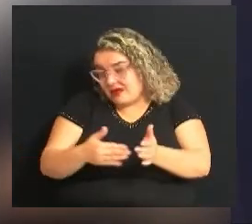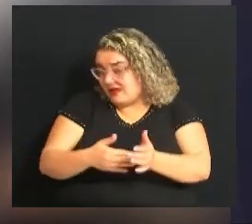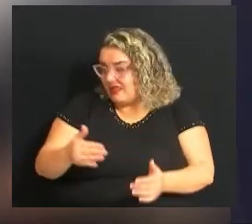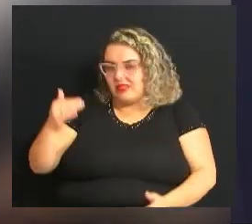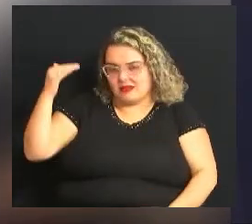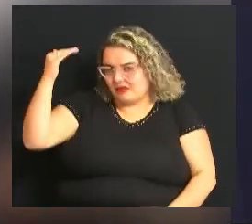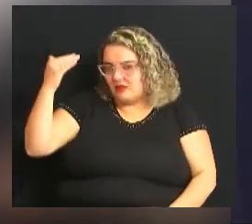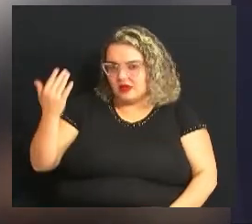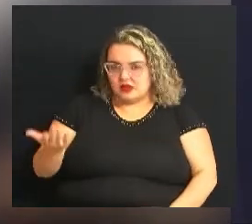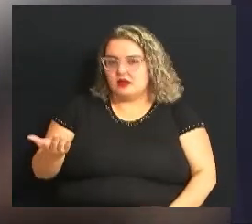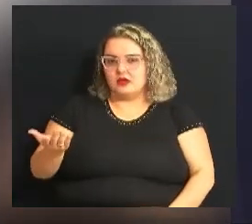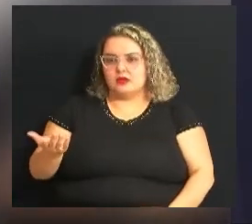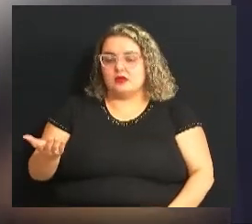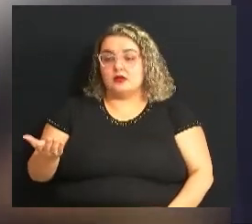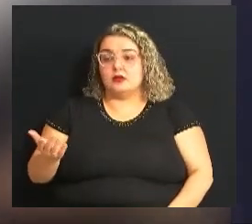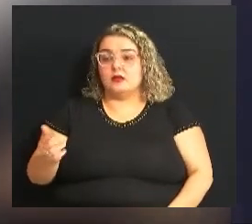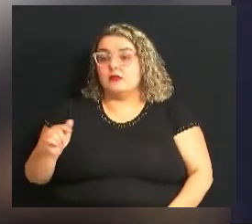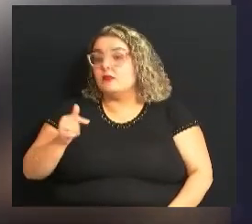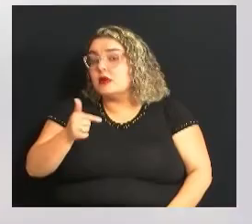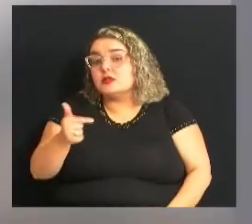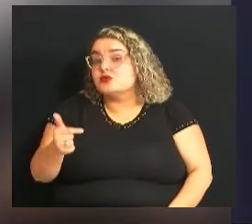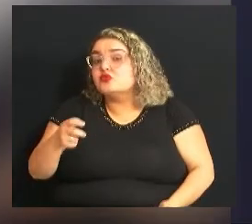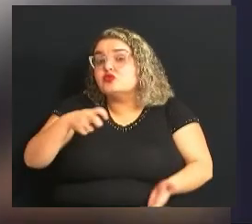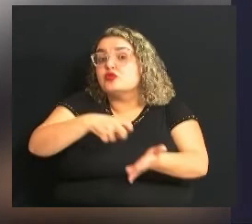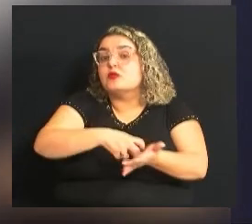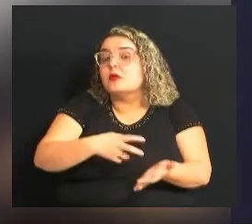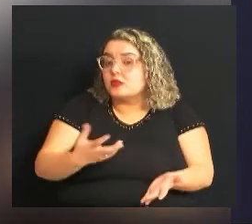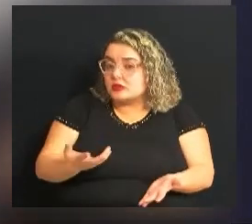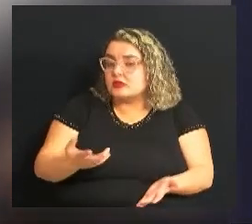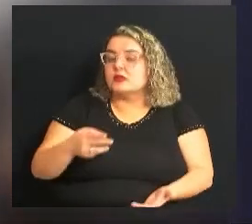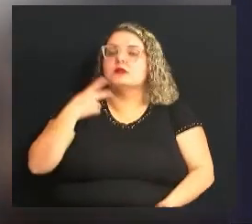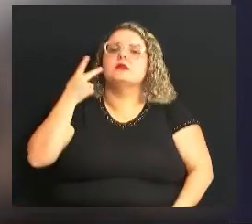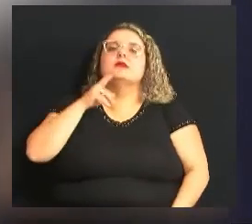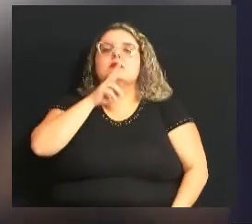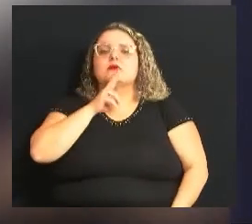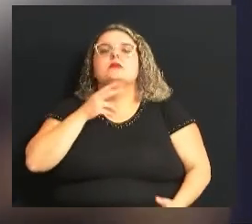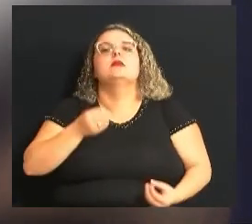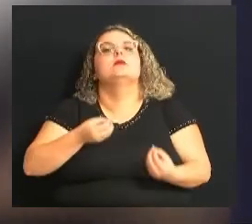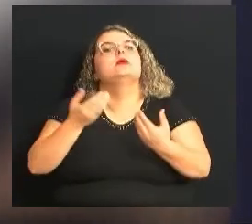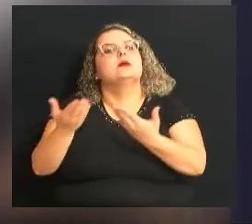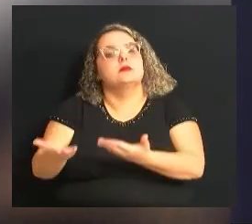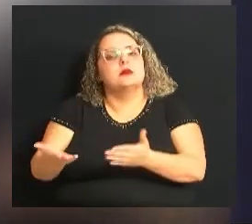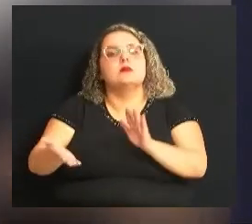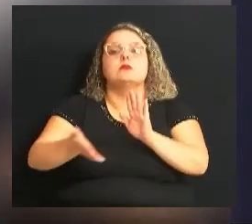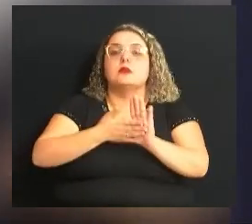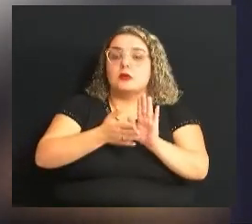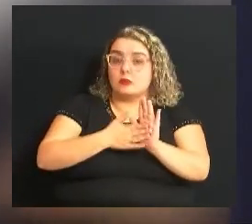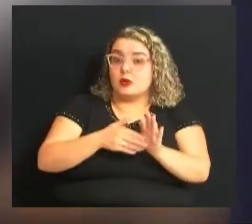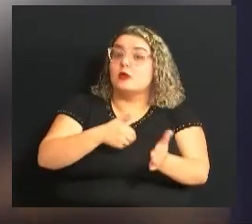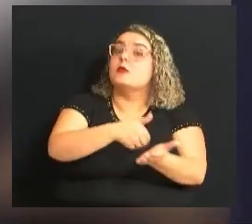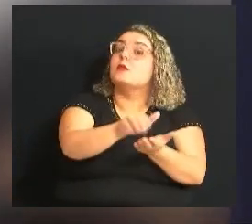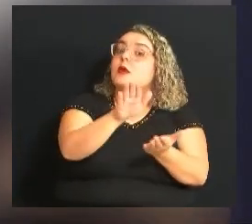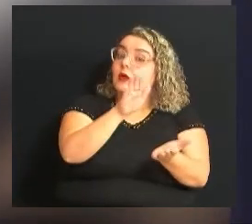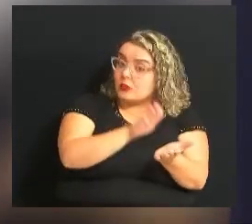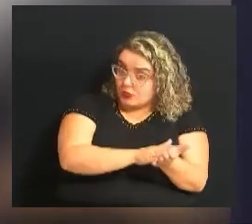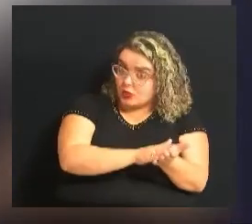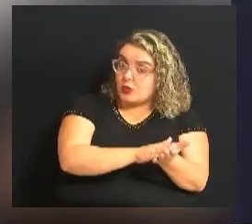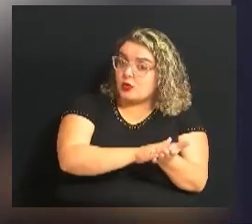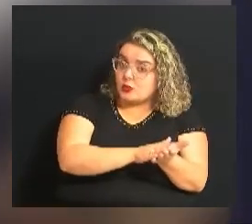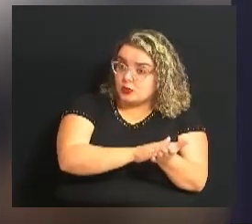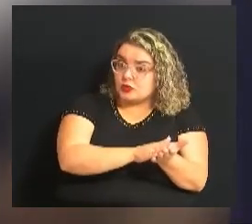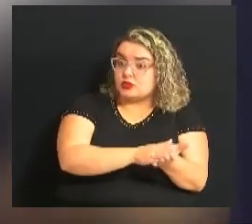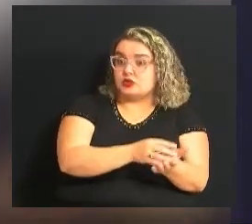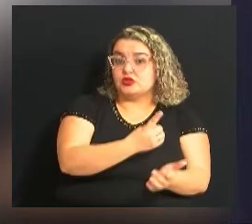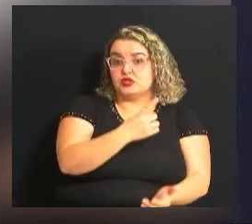crianças né ou inadvertidamente até por a dor mas ela não previa uma penalidade então Vereador nelso apresenta uma proposta